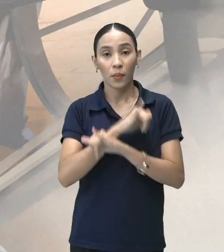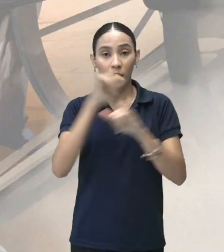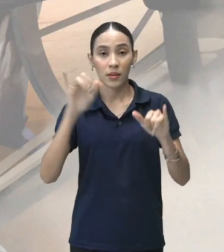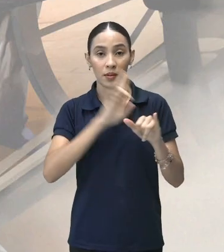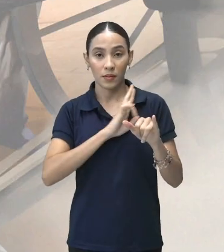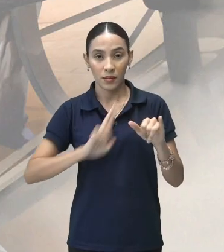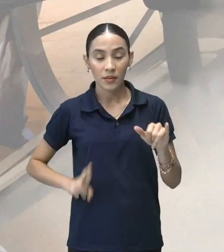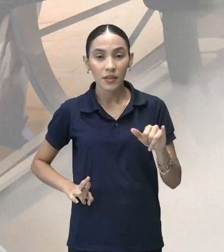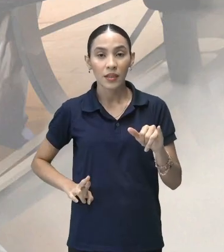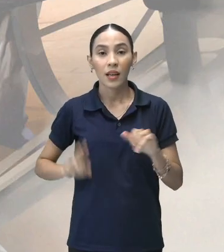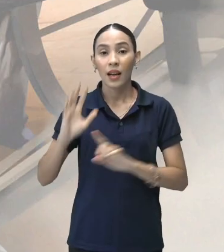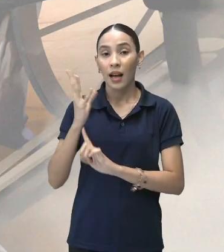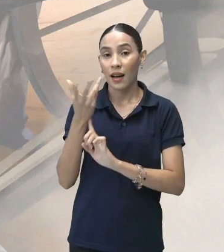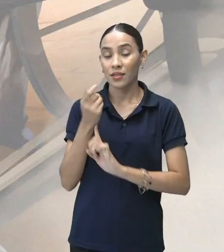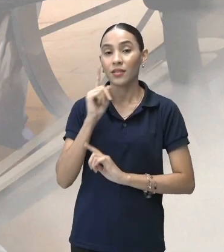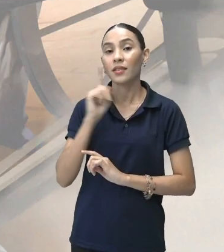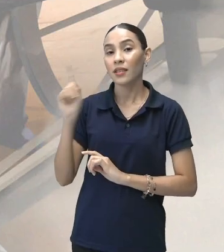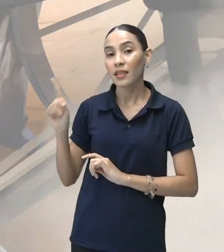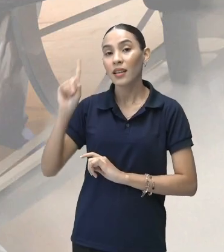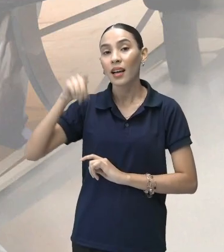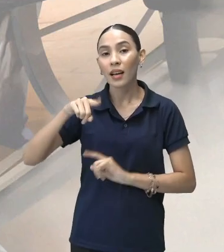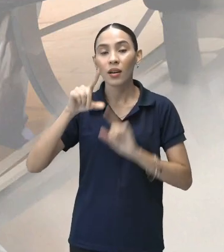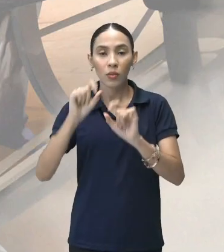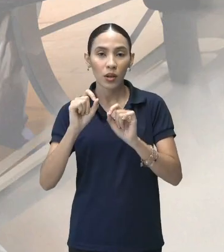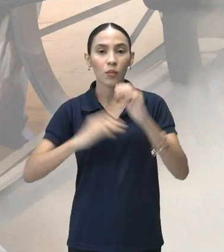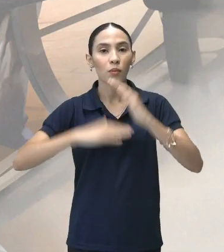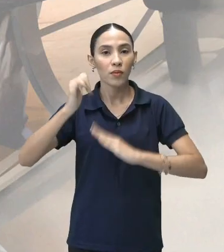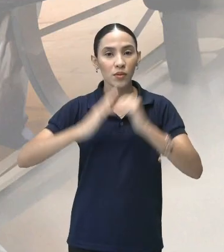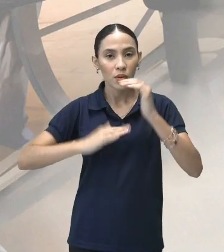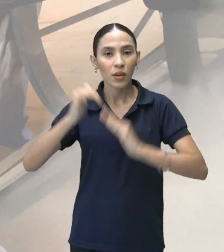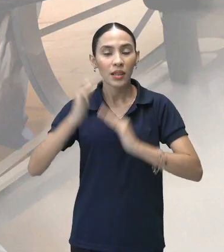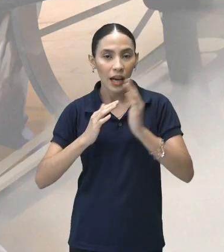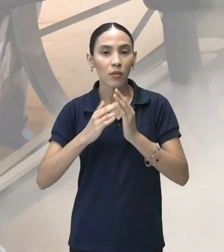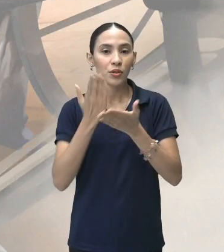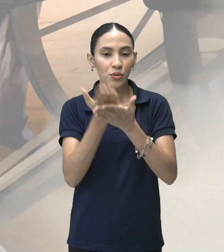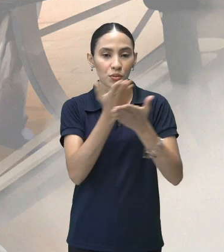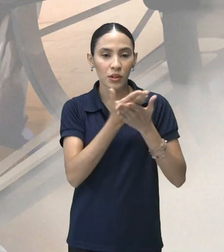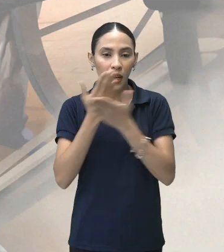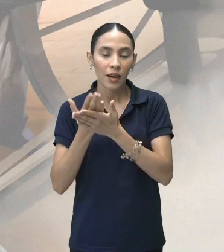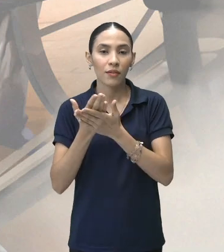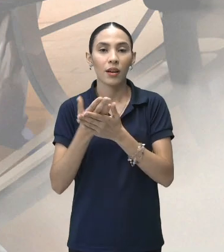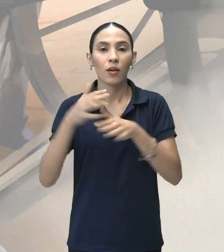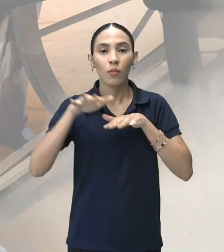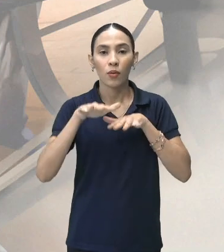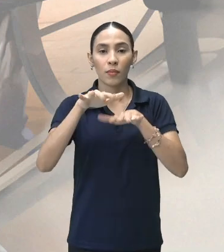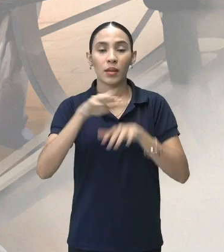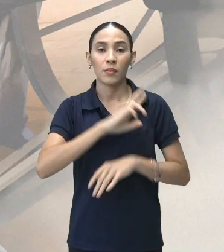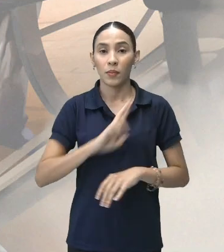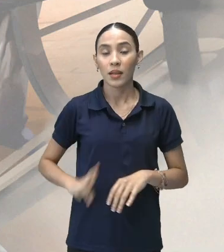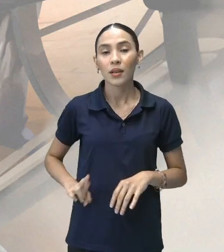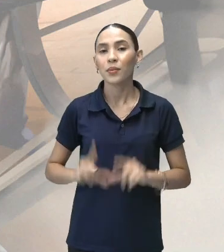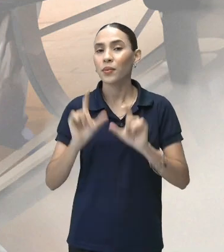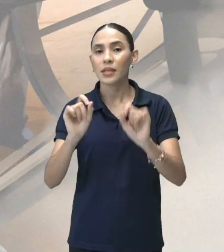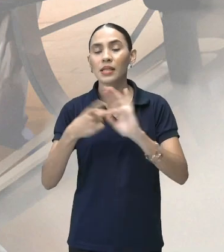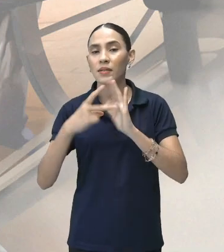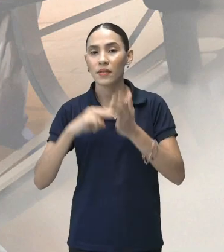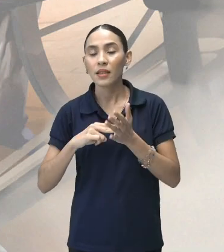Vale lembrar que esse artista, ele era um entusiasta ao movimento republicano. O que isso quer dizer?